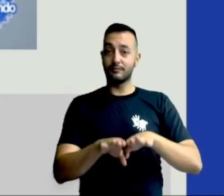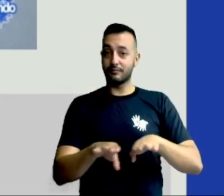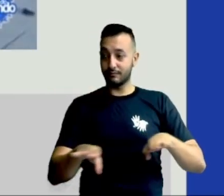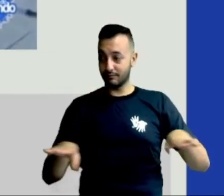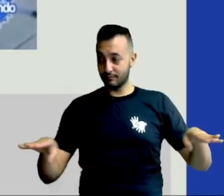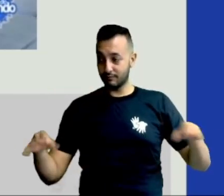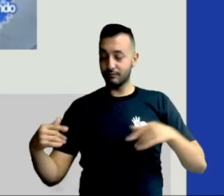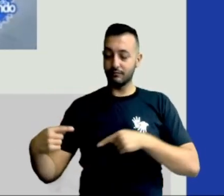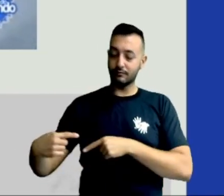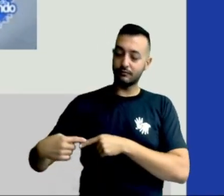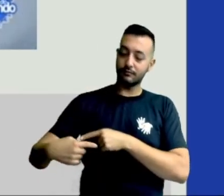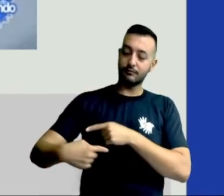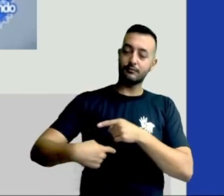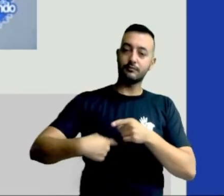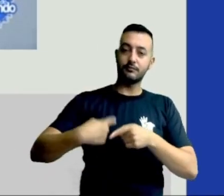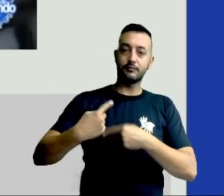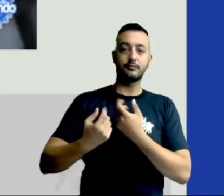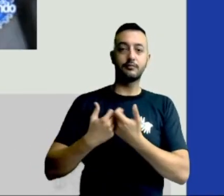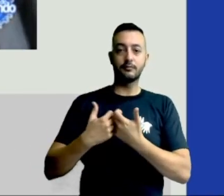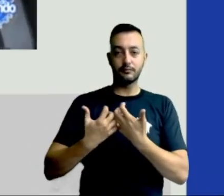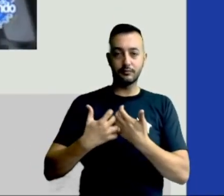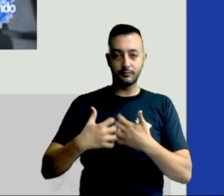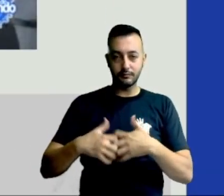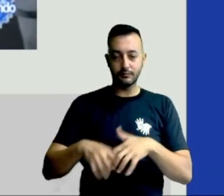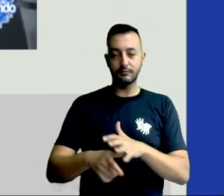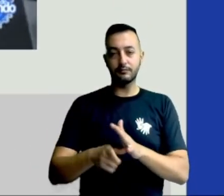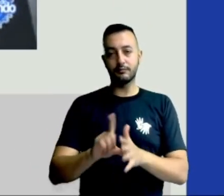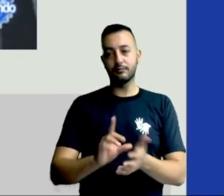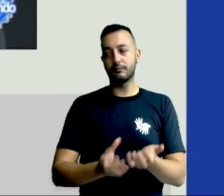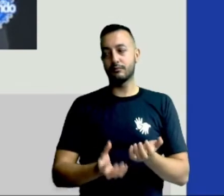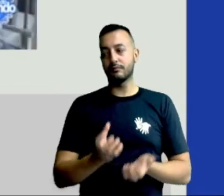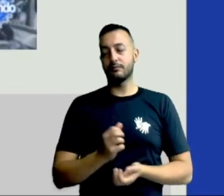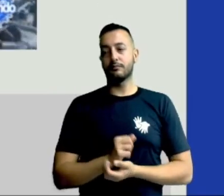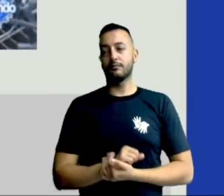levando o coque para ser processado antes de entrar no forno.